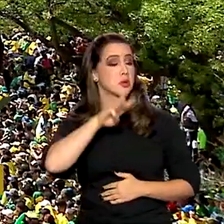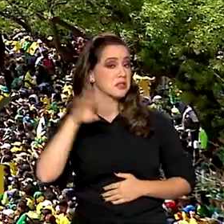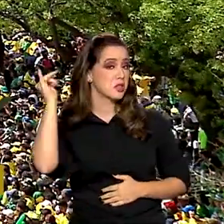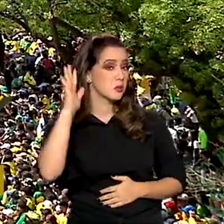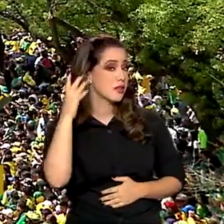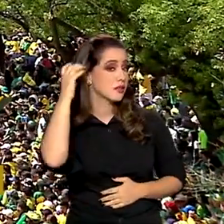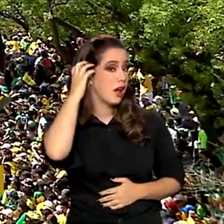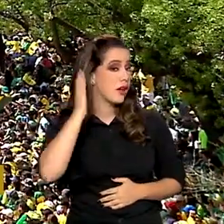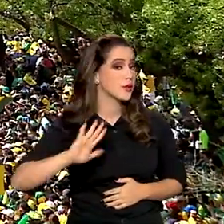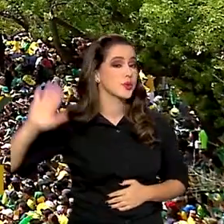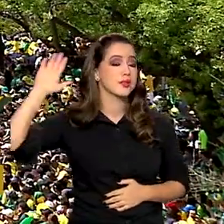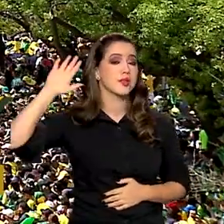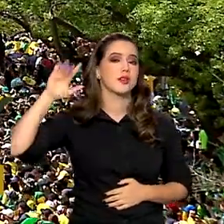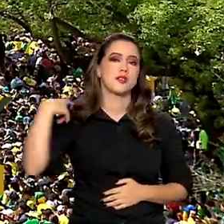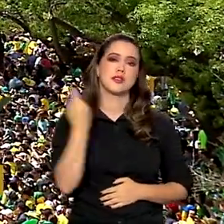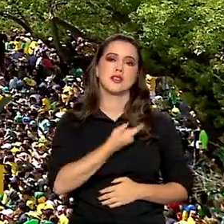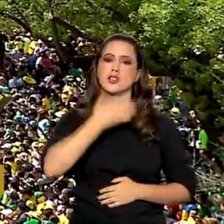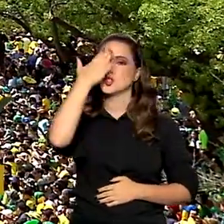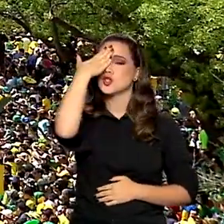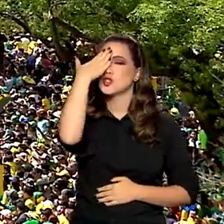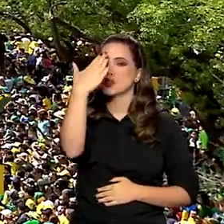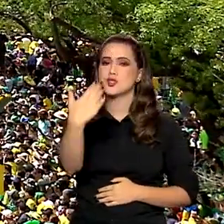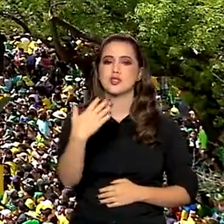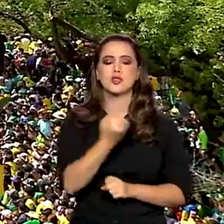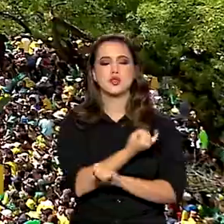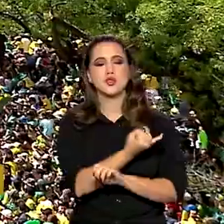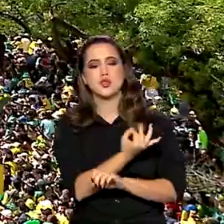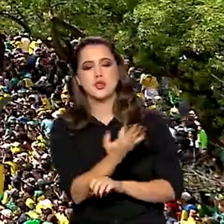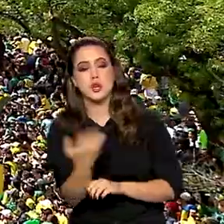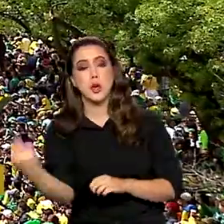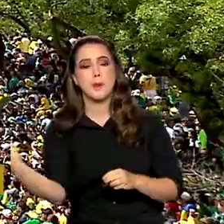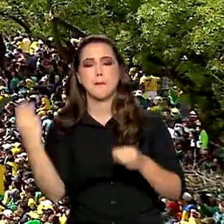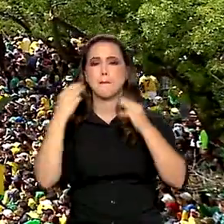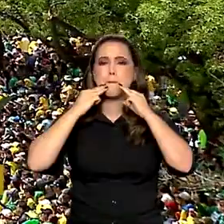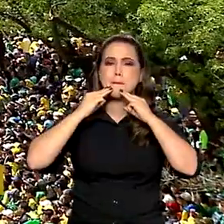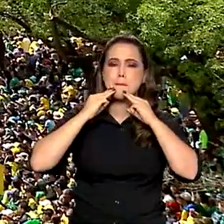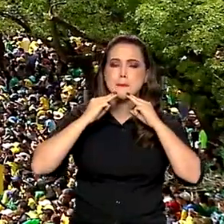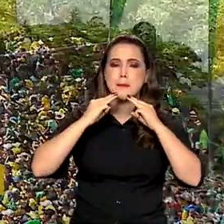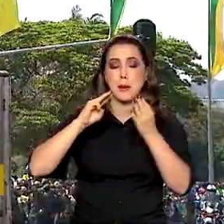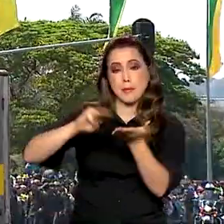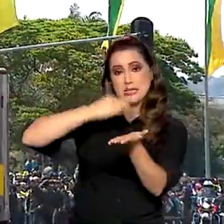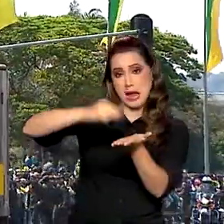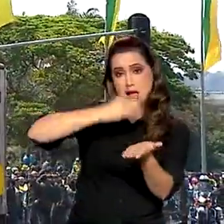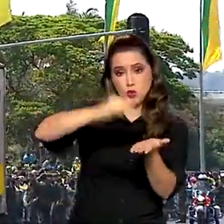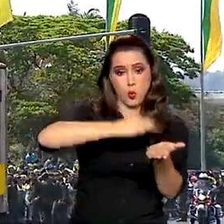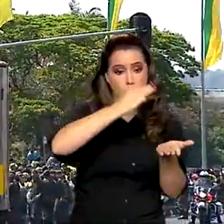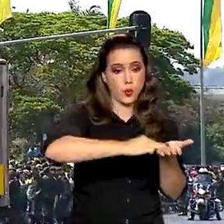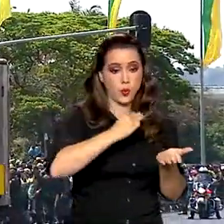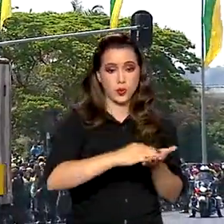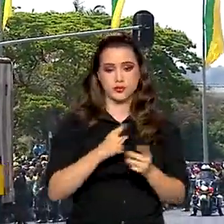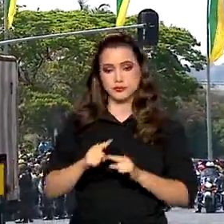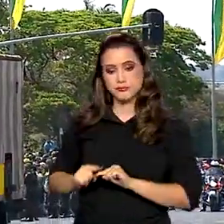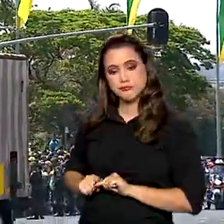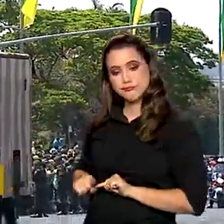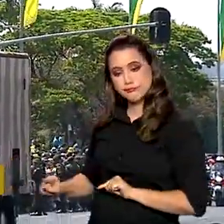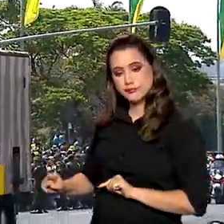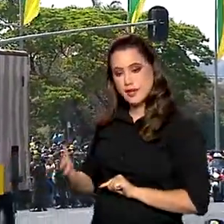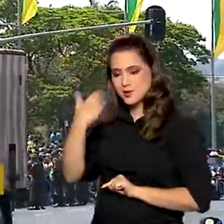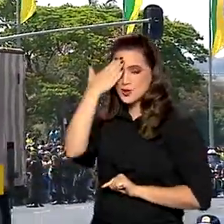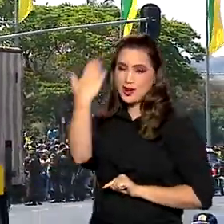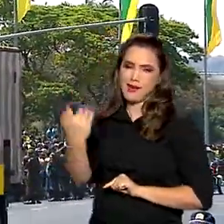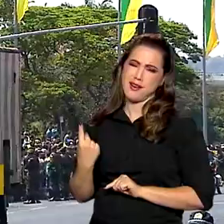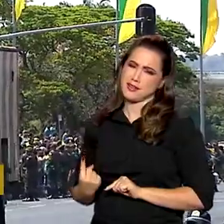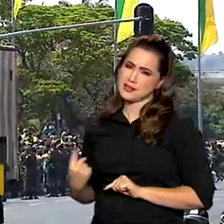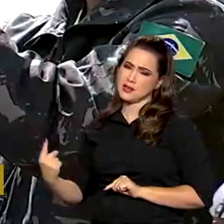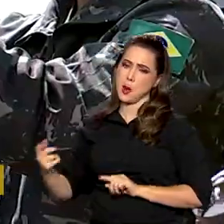pela Rádio Nacional. A gente agradece as milhares de mensagens que estão sendo enviadas para a gente.